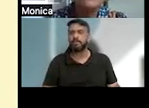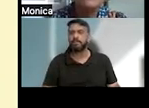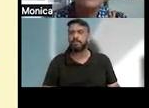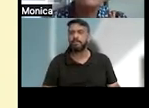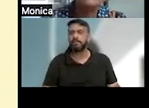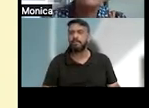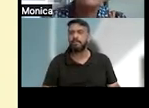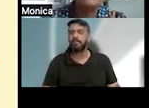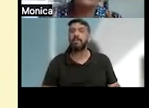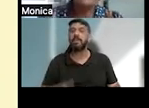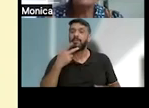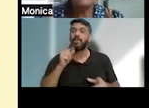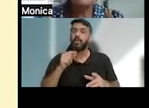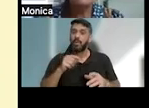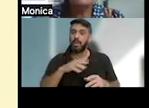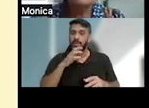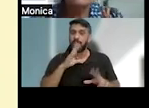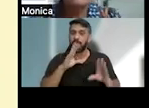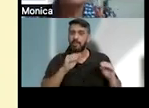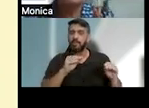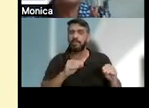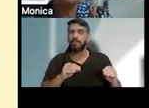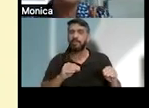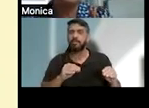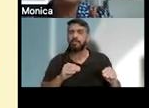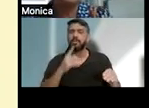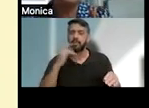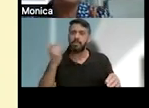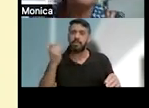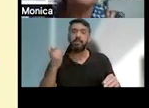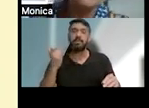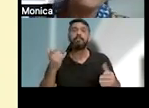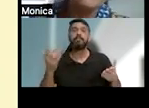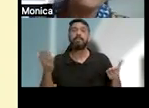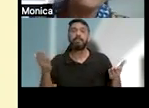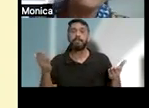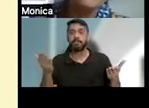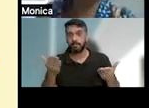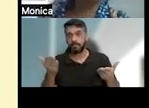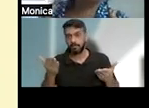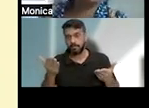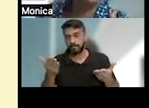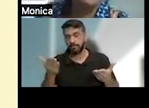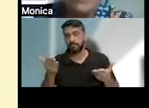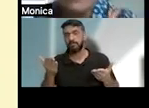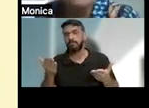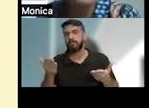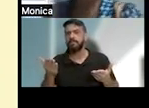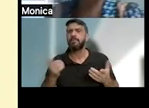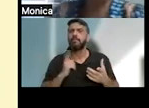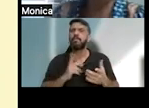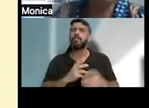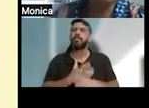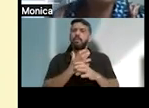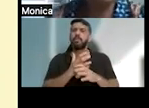ligação ou se está viajando. É uma pergunta bem importante, porque a biologia sintética pode ser usada para